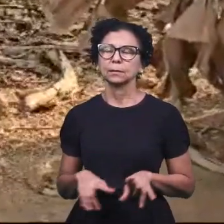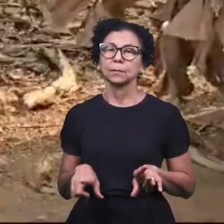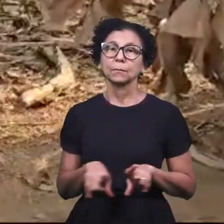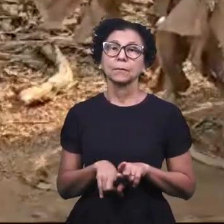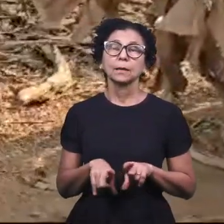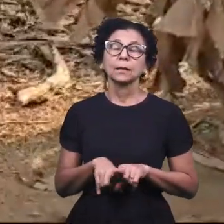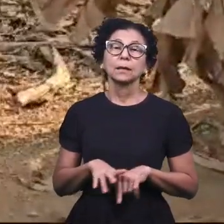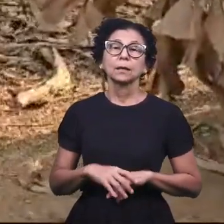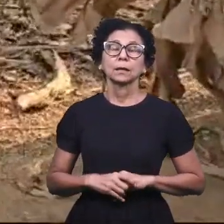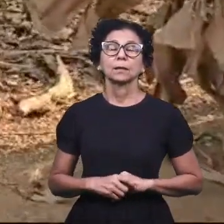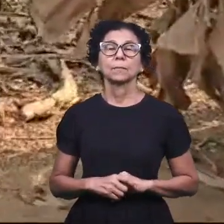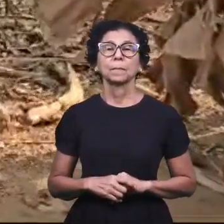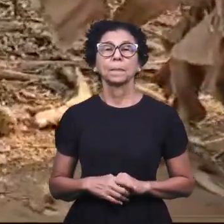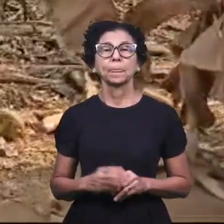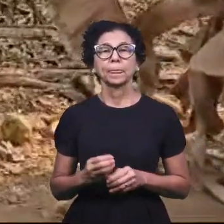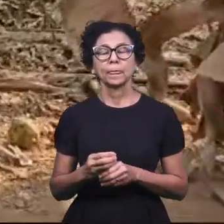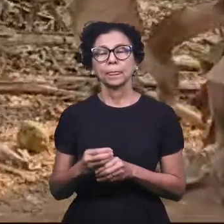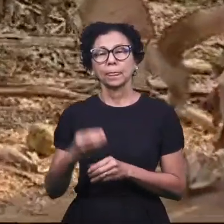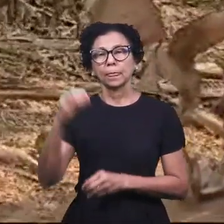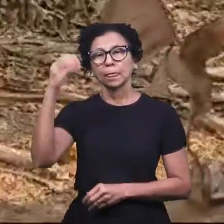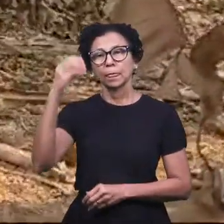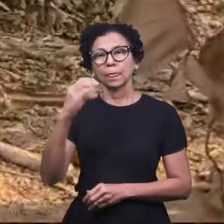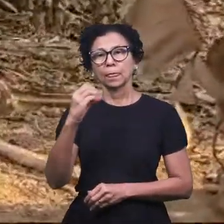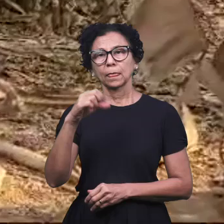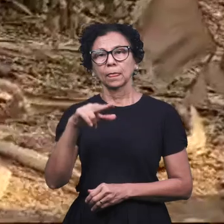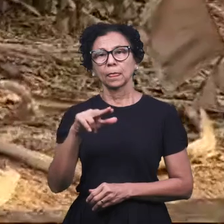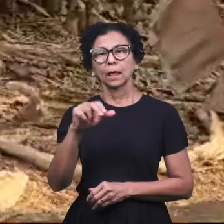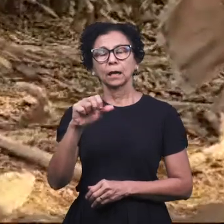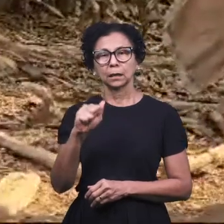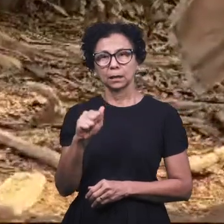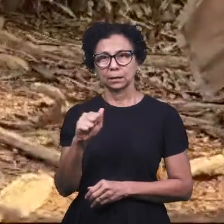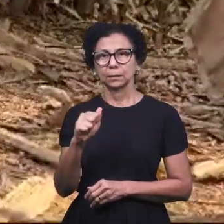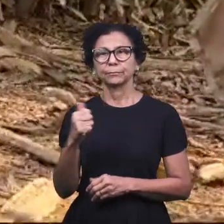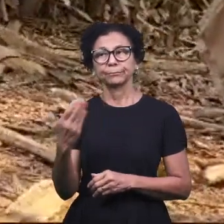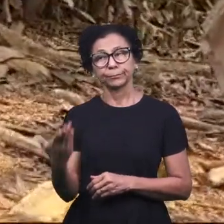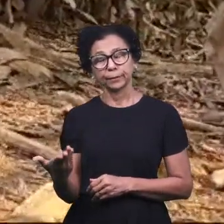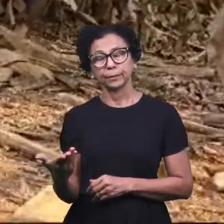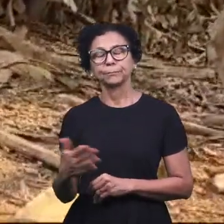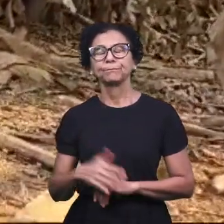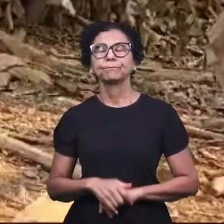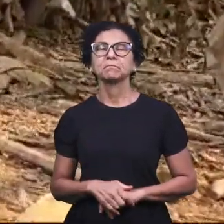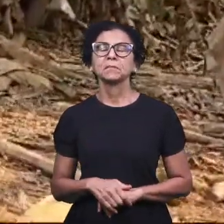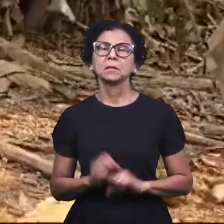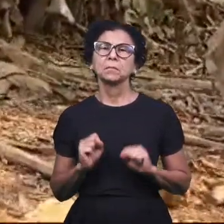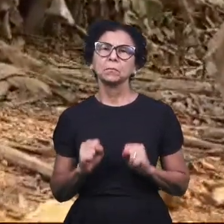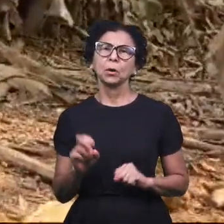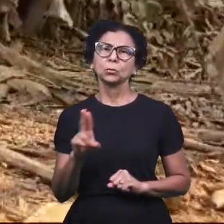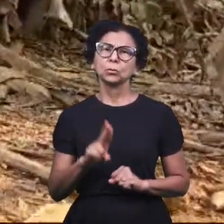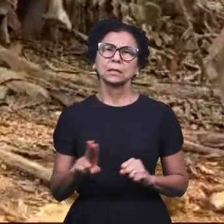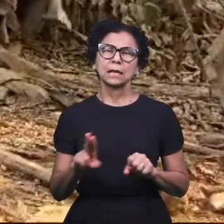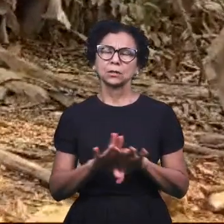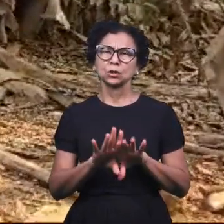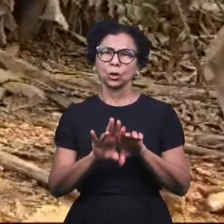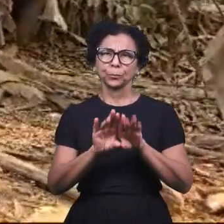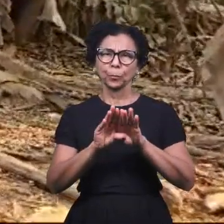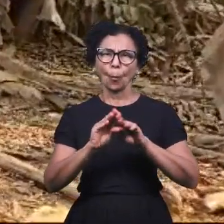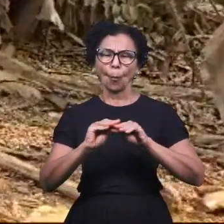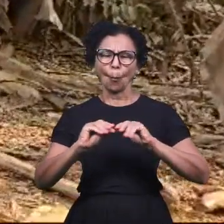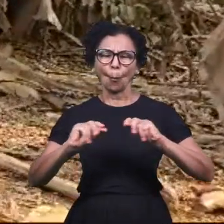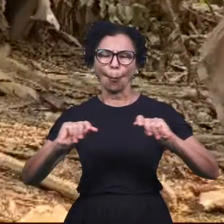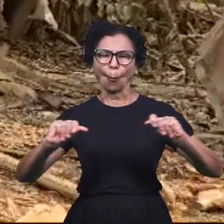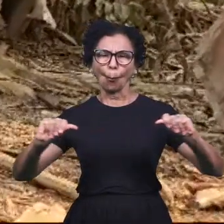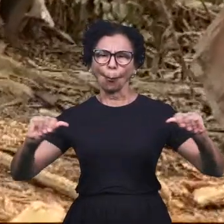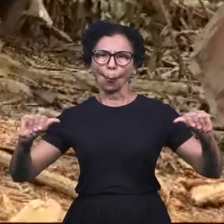baixo custo é a própria cana-de-açúcar. Geralmente nessas propriedades existe cana-de-açúcar. Interessante pode ser até o bagaço de cana.